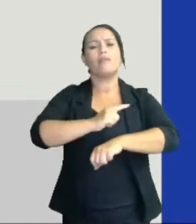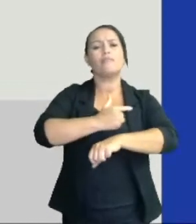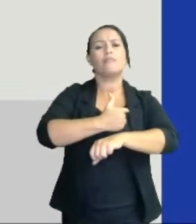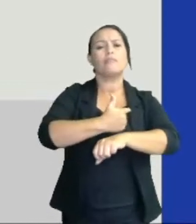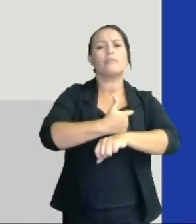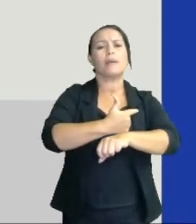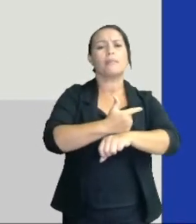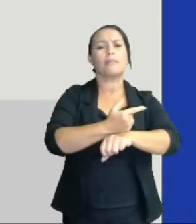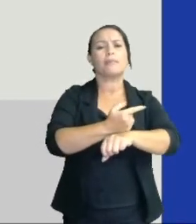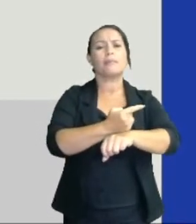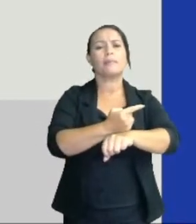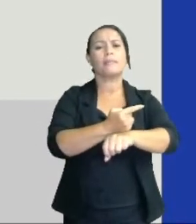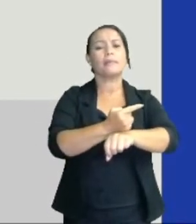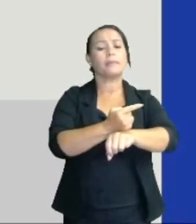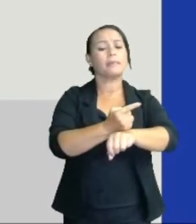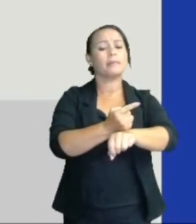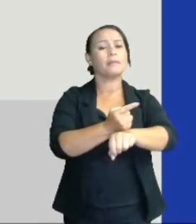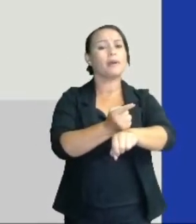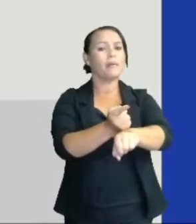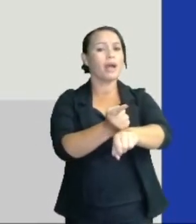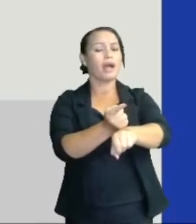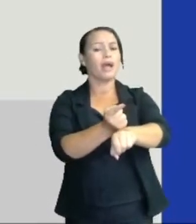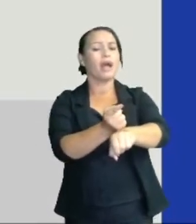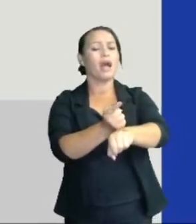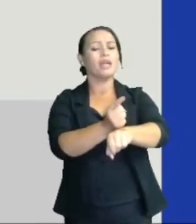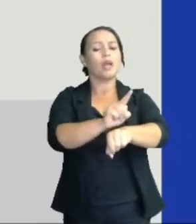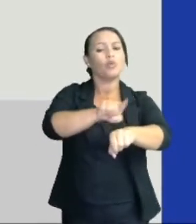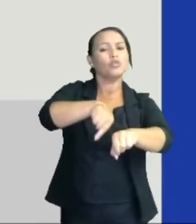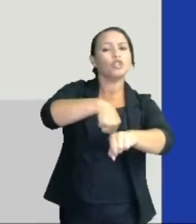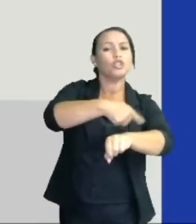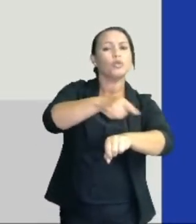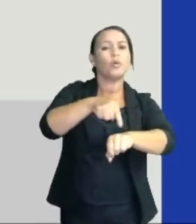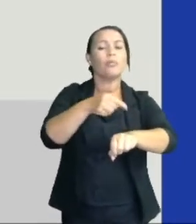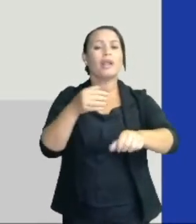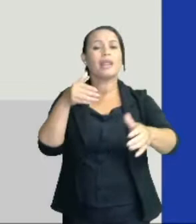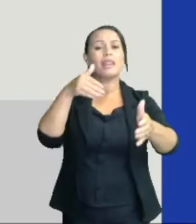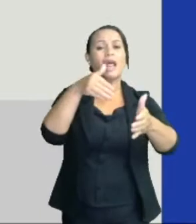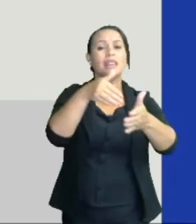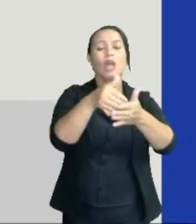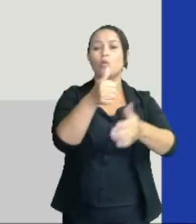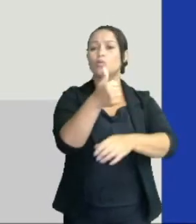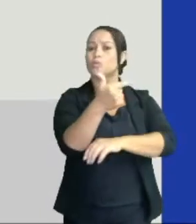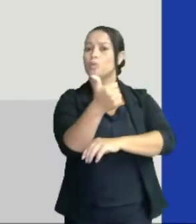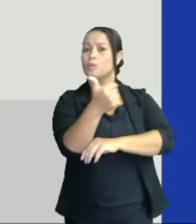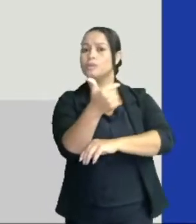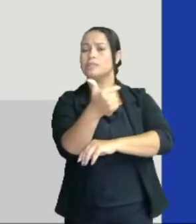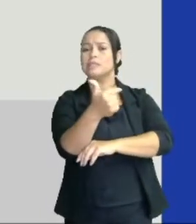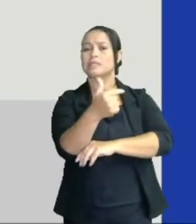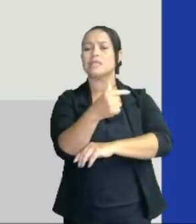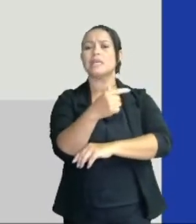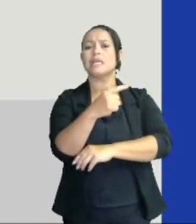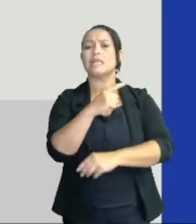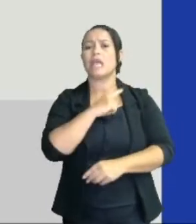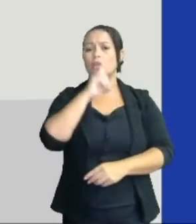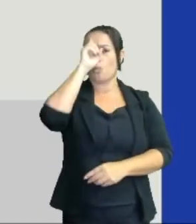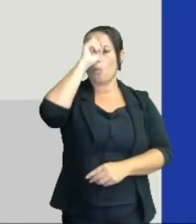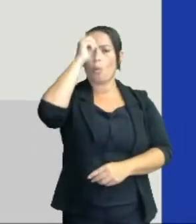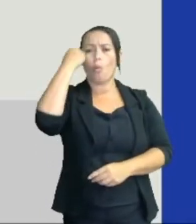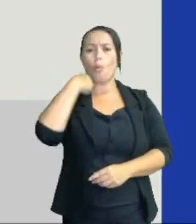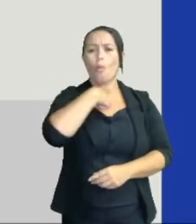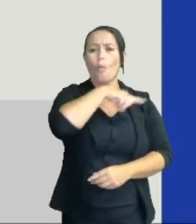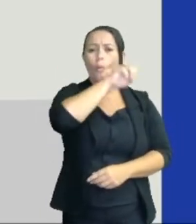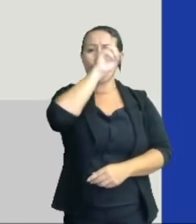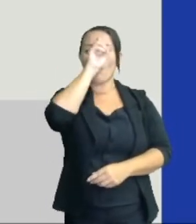contando do 1, dá um giro completo e vai até o 12, certo? Ele tem 3